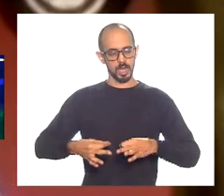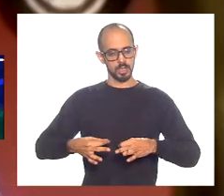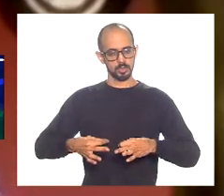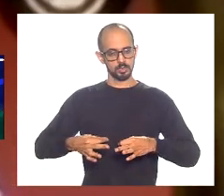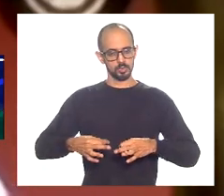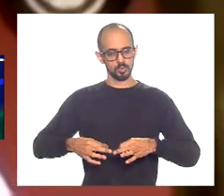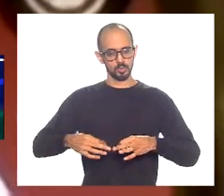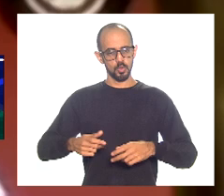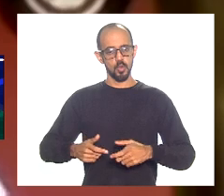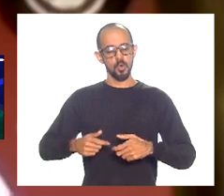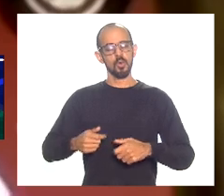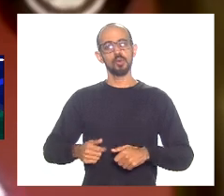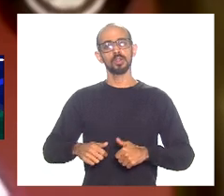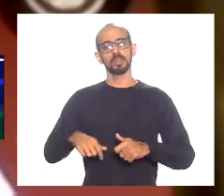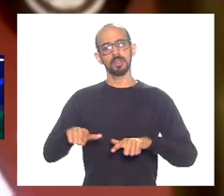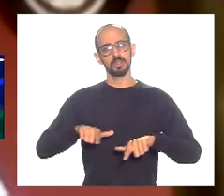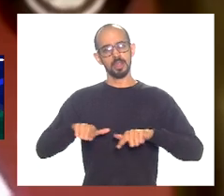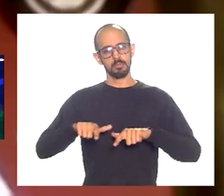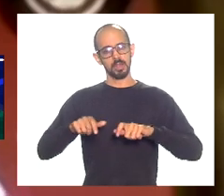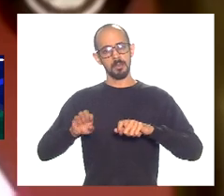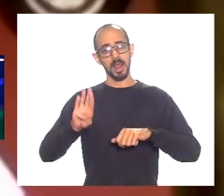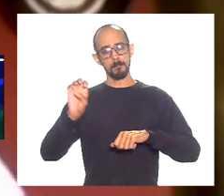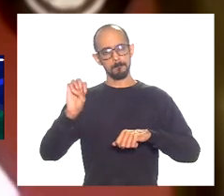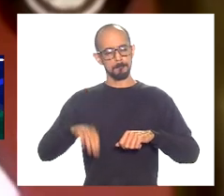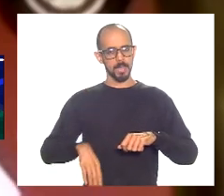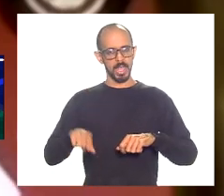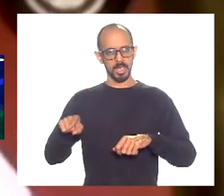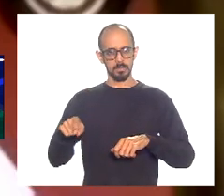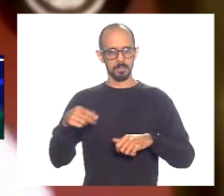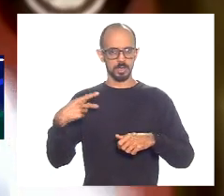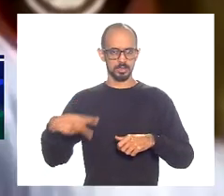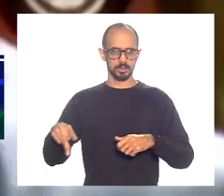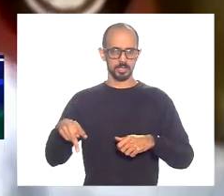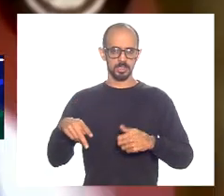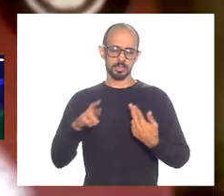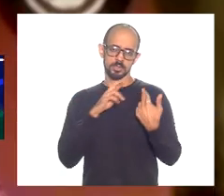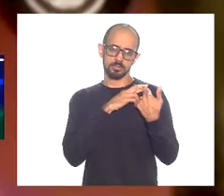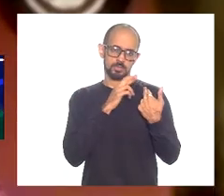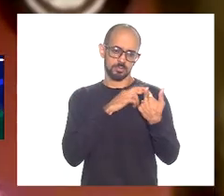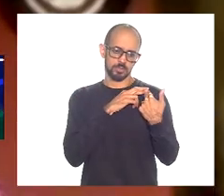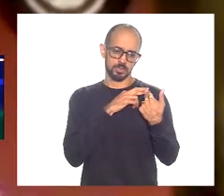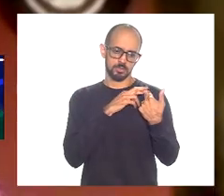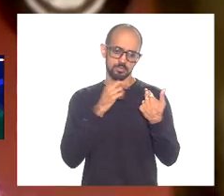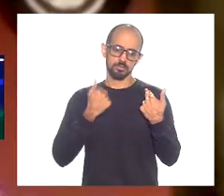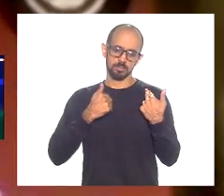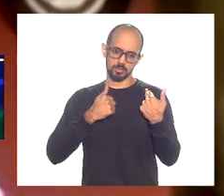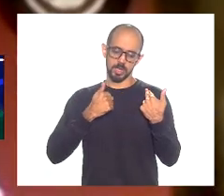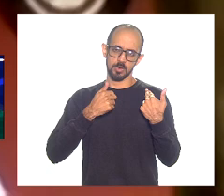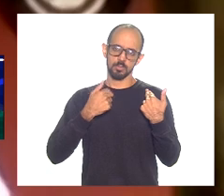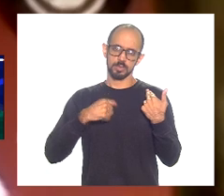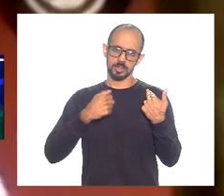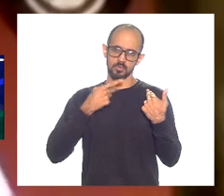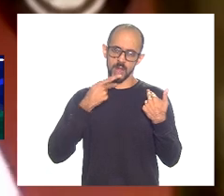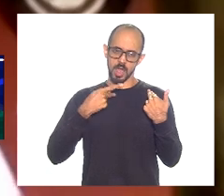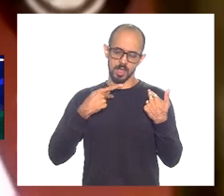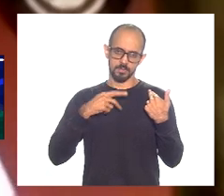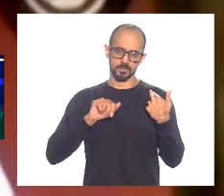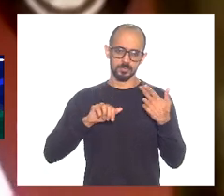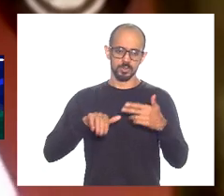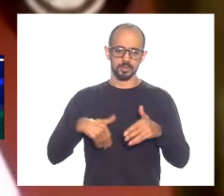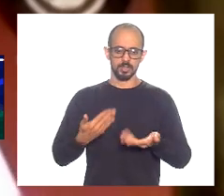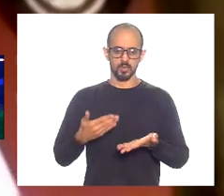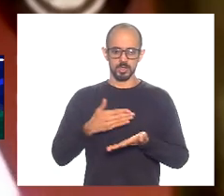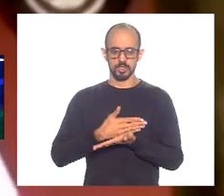de trabalho para exercer a função que eles são responsáveis. Isso é bom que se diga. Então, eles